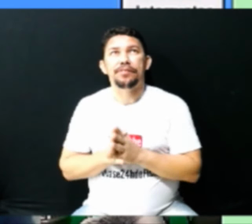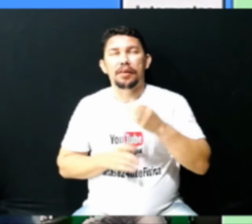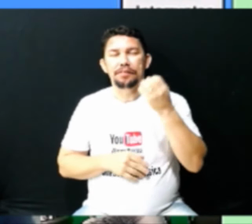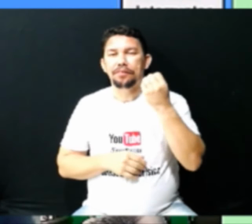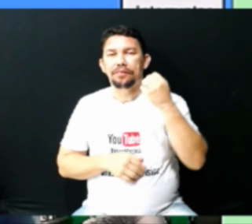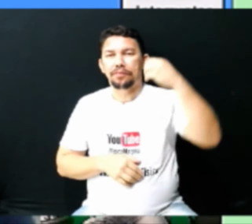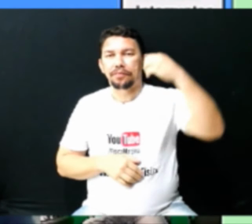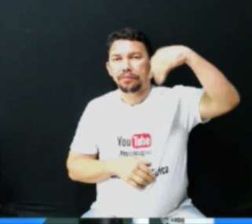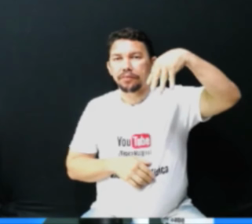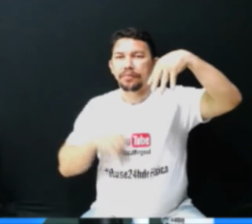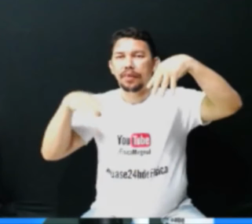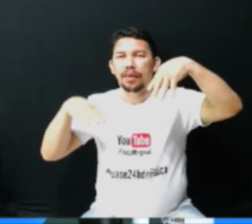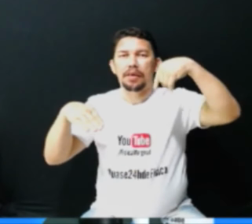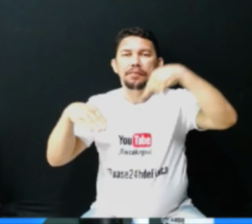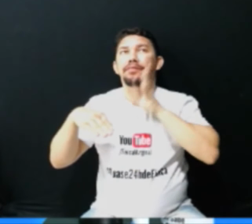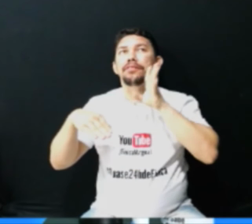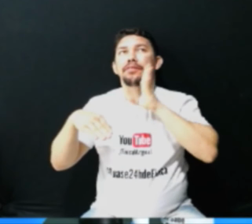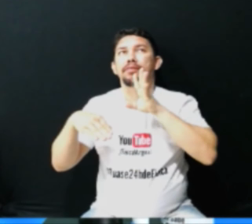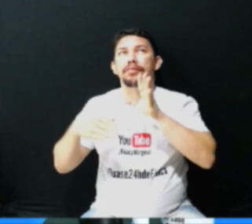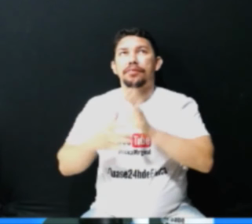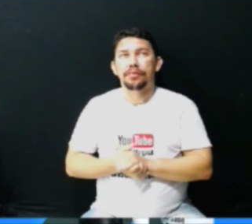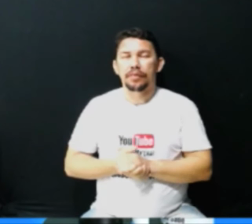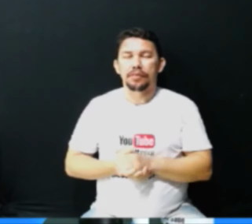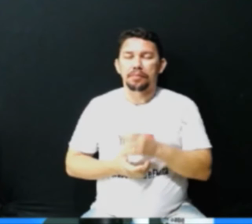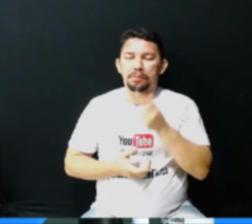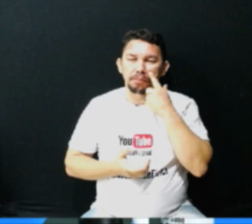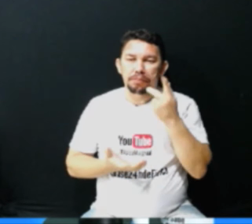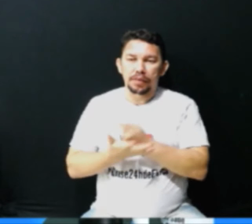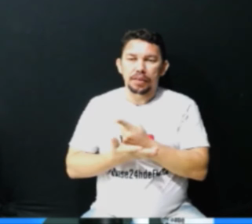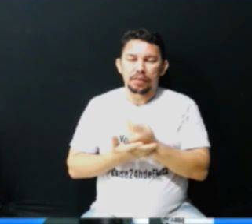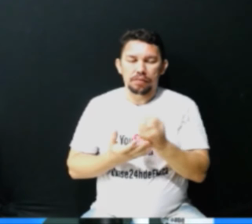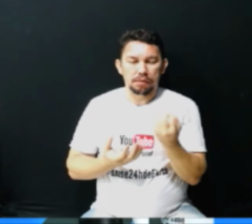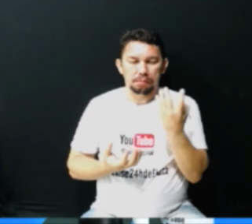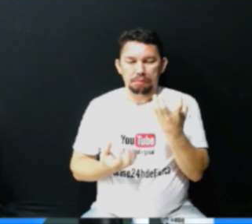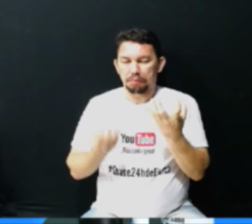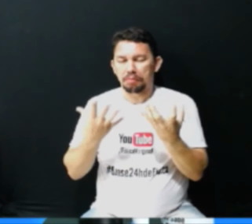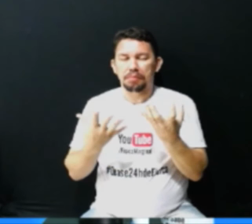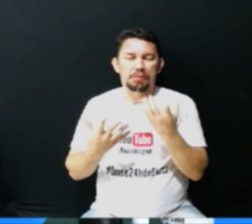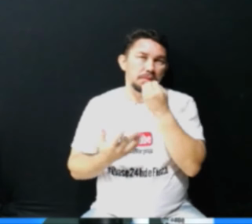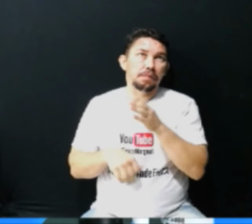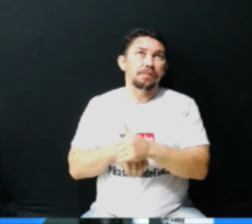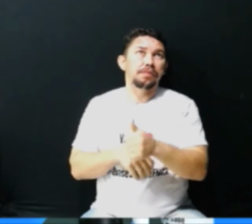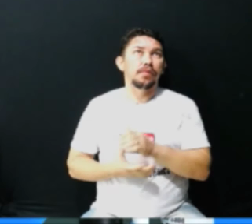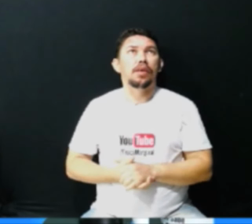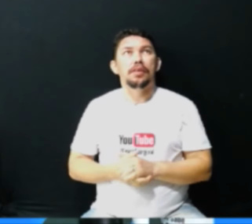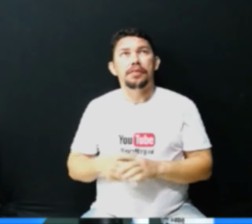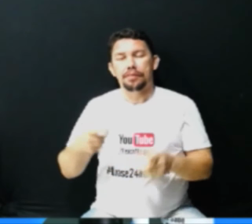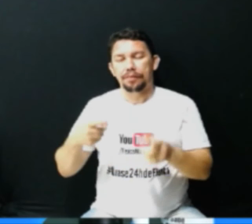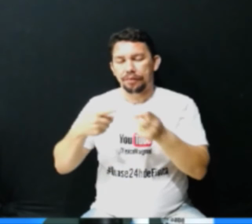melhor do que os resistores que a gente não vê acontecer nada. Pronto, temos aqui 3